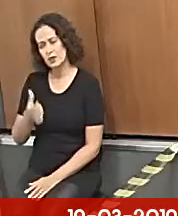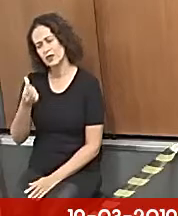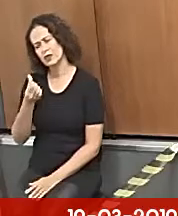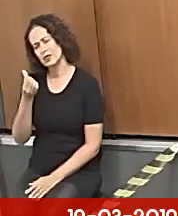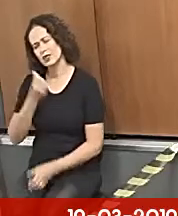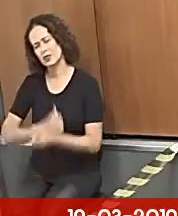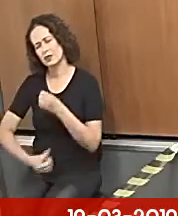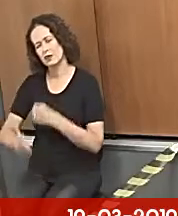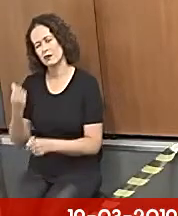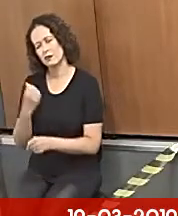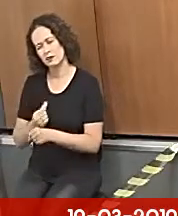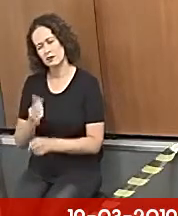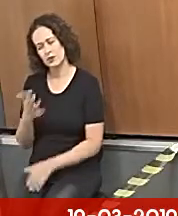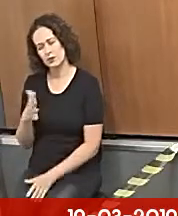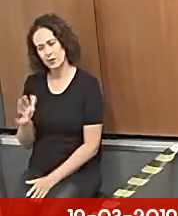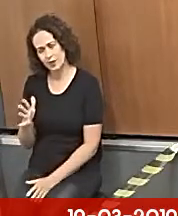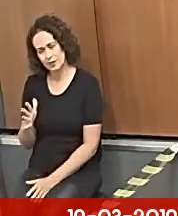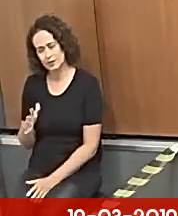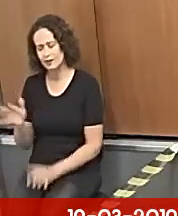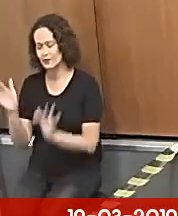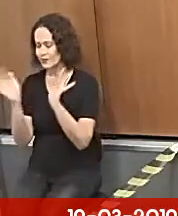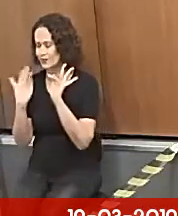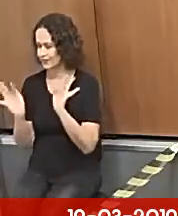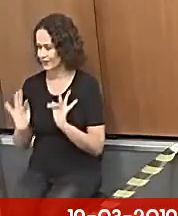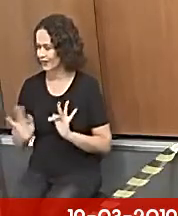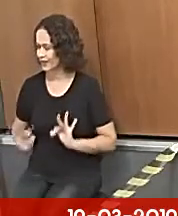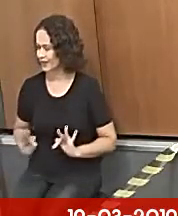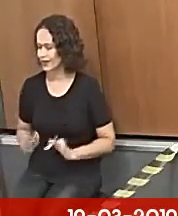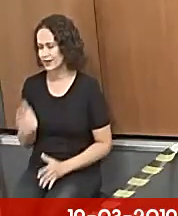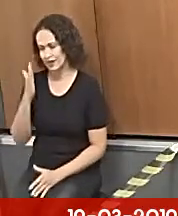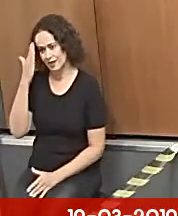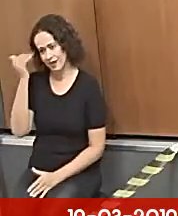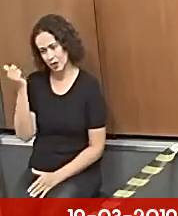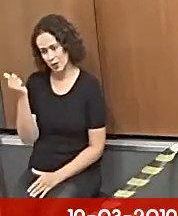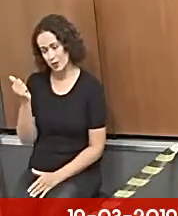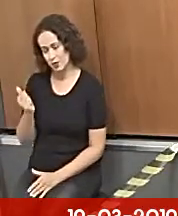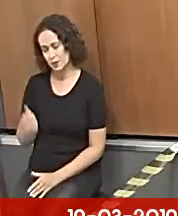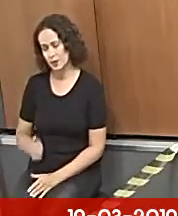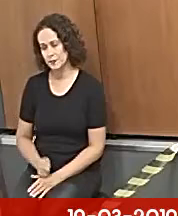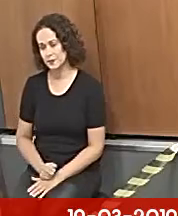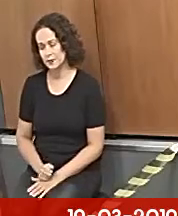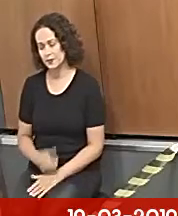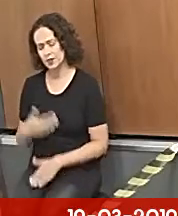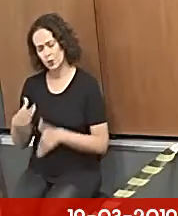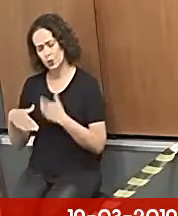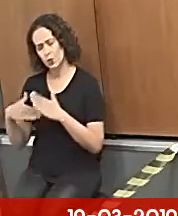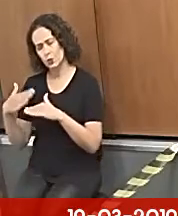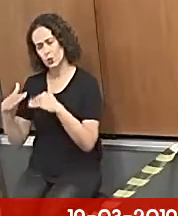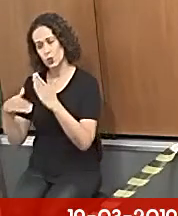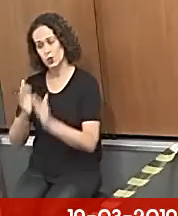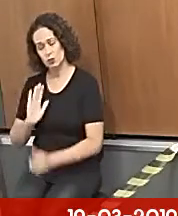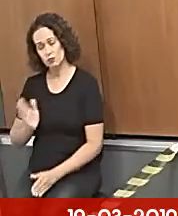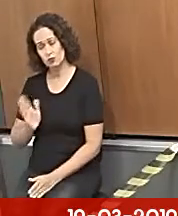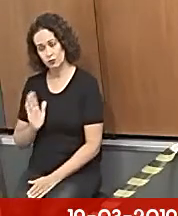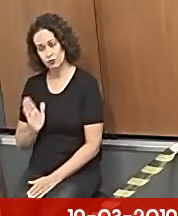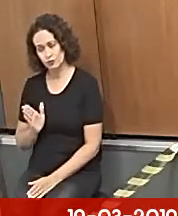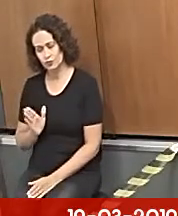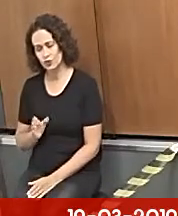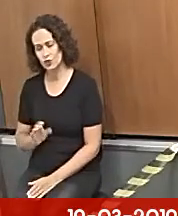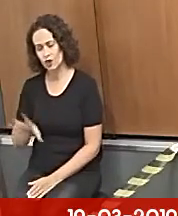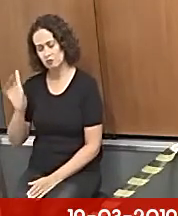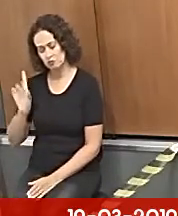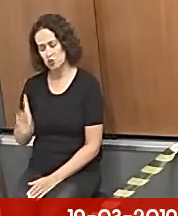alguma coisa é isso a gente fica muito feliz de saber que nossa avançando né bastante nosso